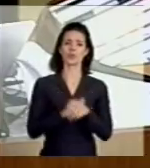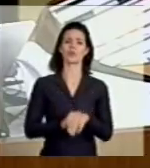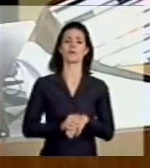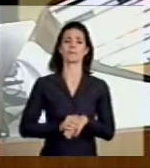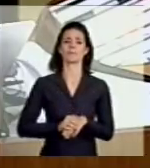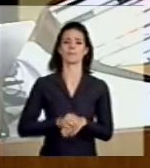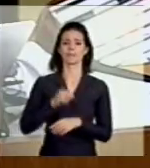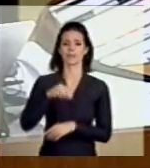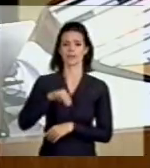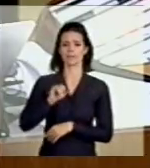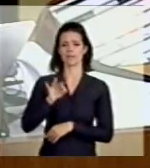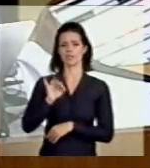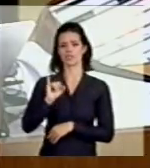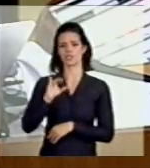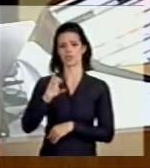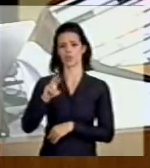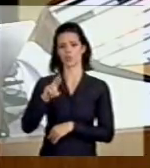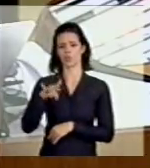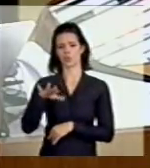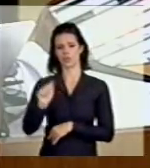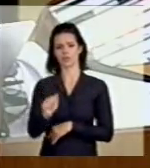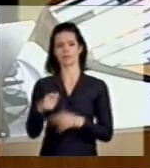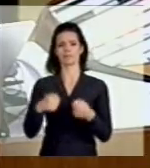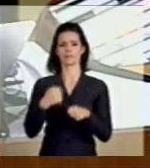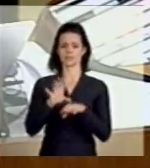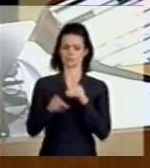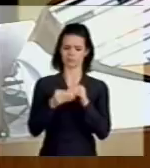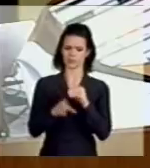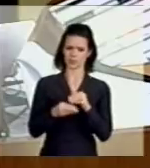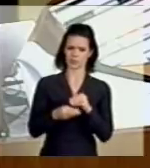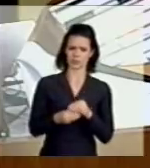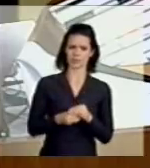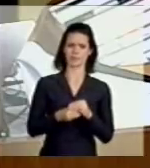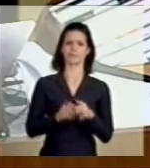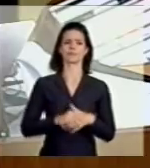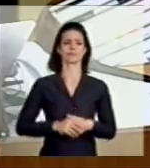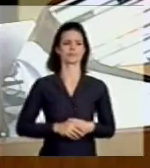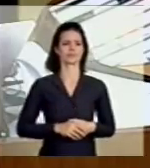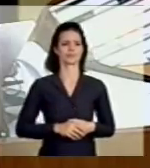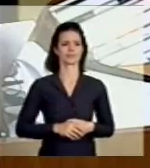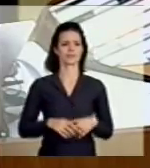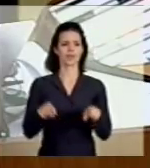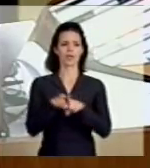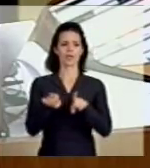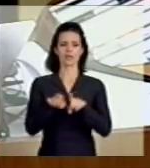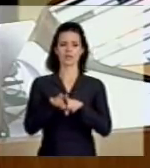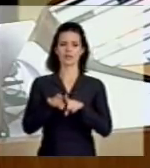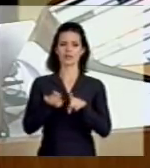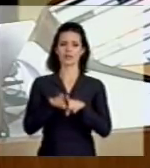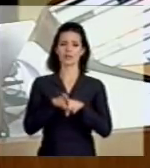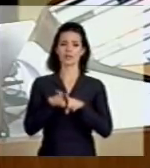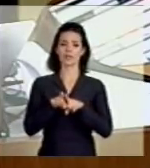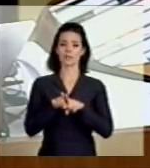cuidadosamente levadas em consideração na elaboração desta decisão, a complementação da atuação das partes pela fiscalização